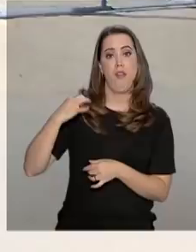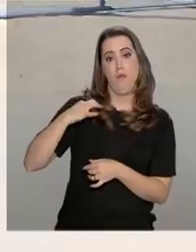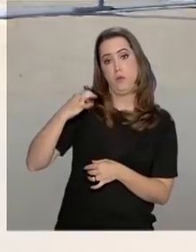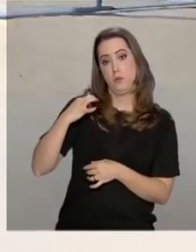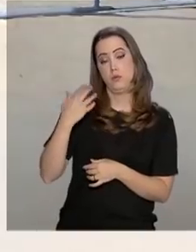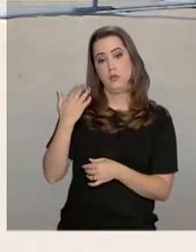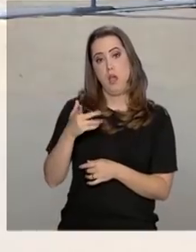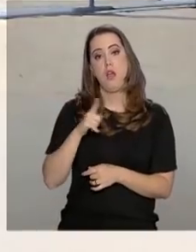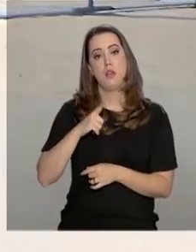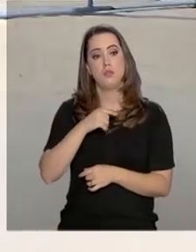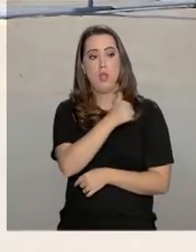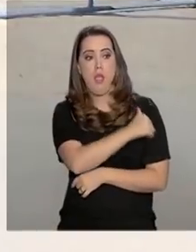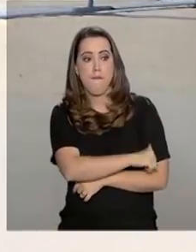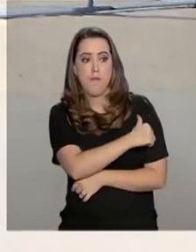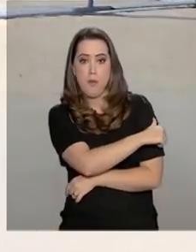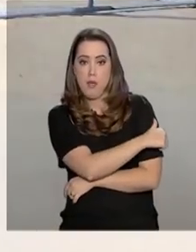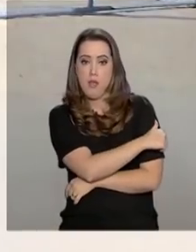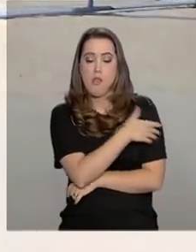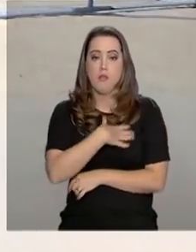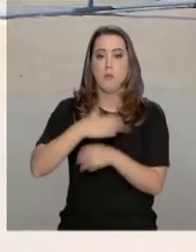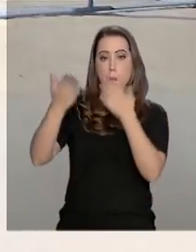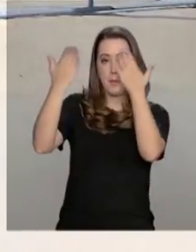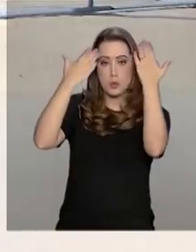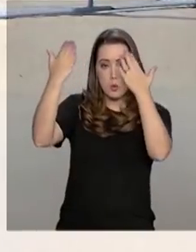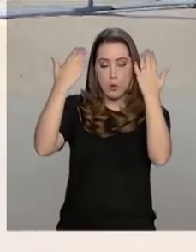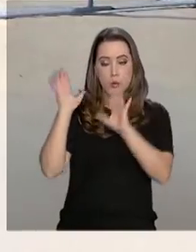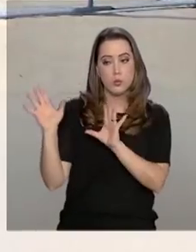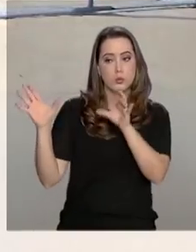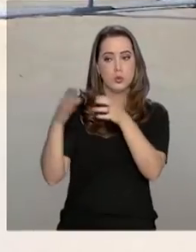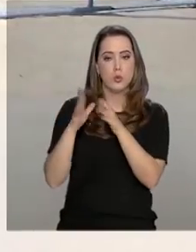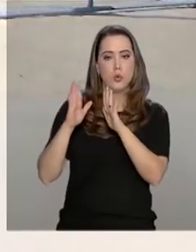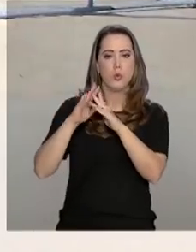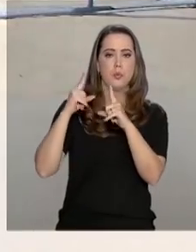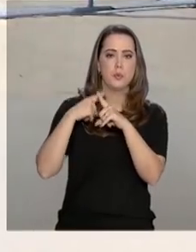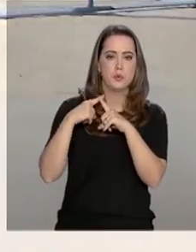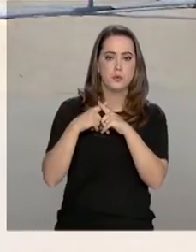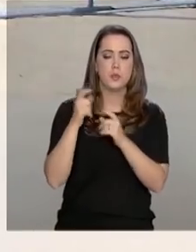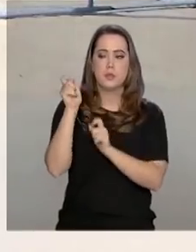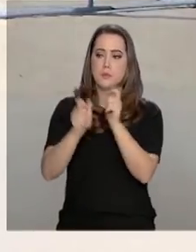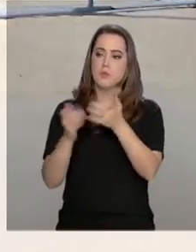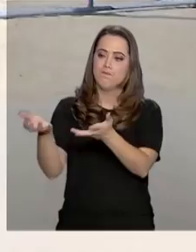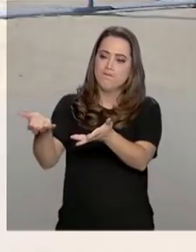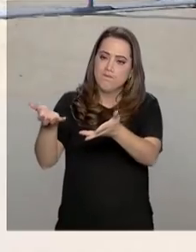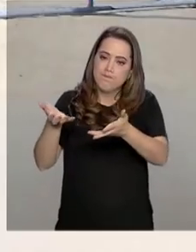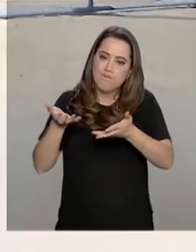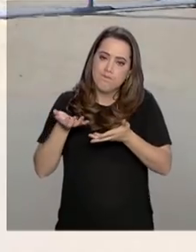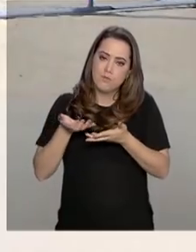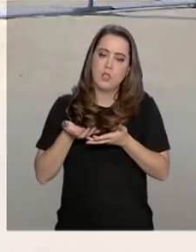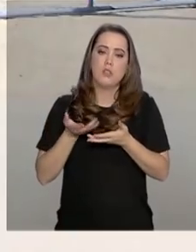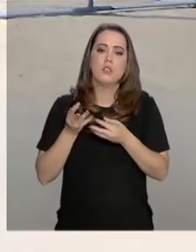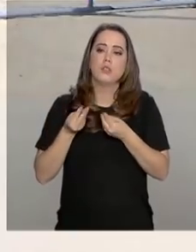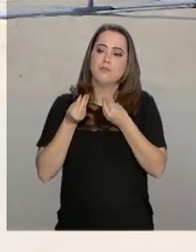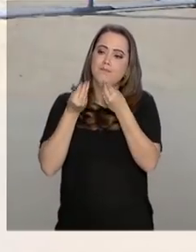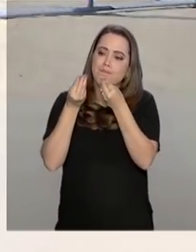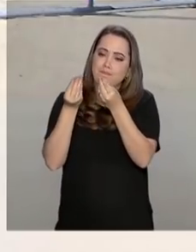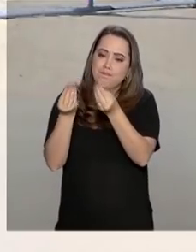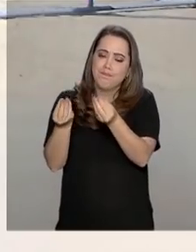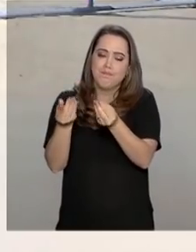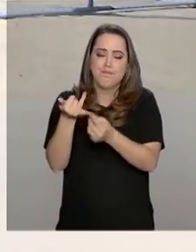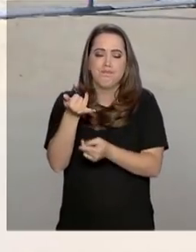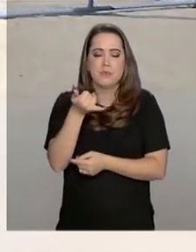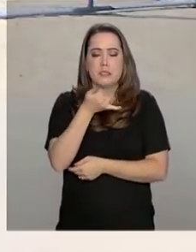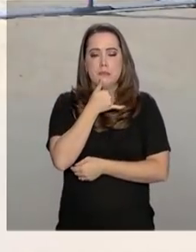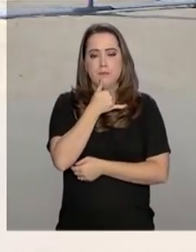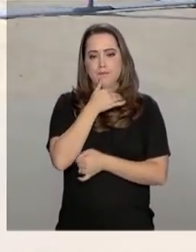voluntária, enfermeiros, psicólogos e também integrantes de igreja. E são essas pessoas que muitas vezes têm de dar as piores